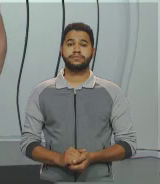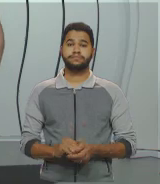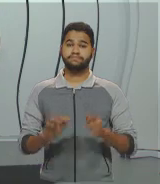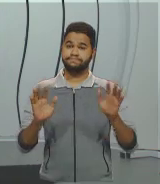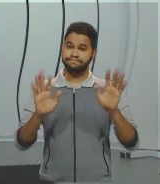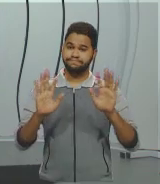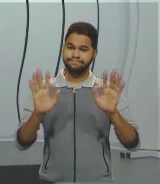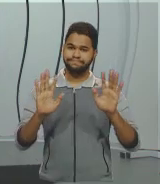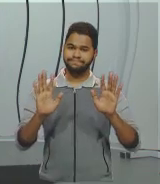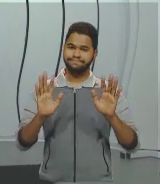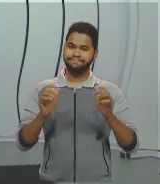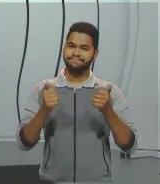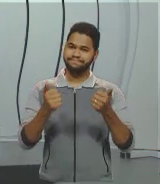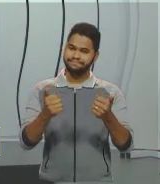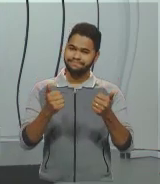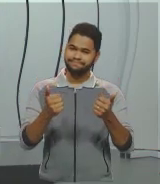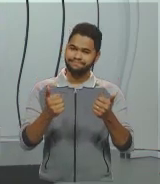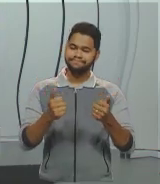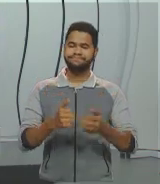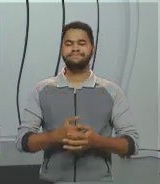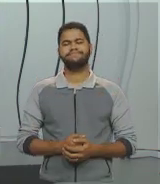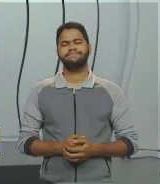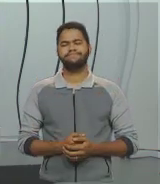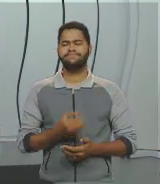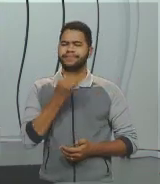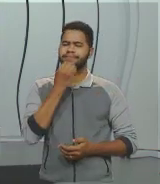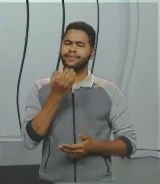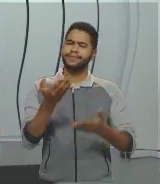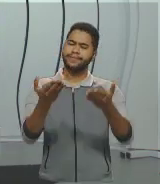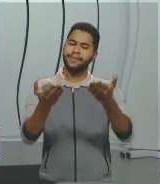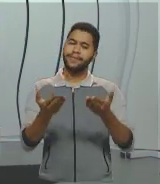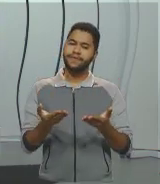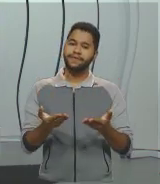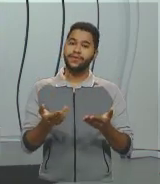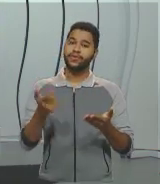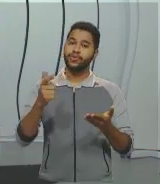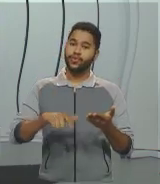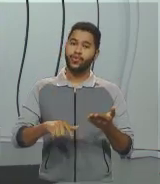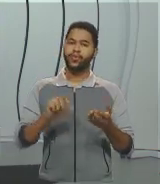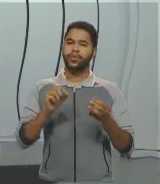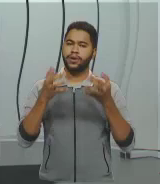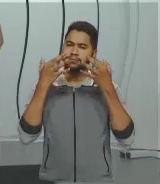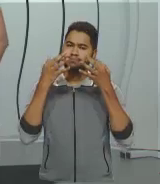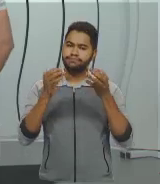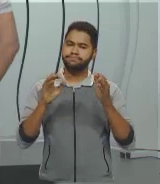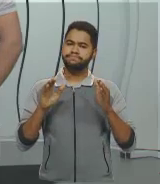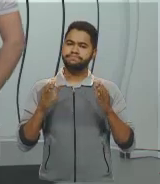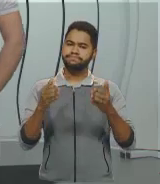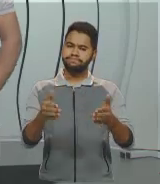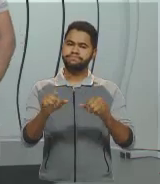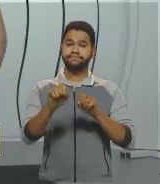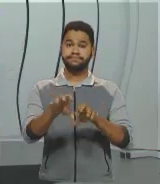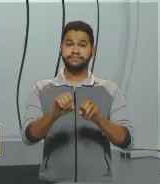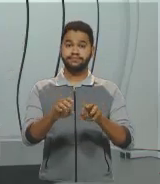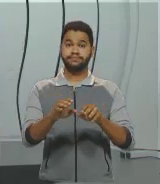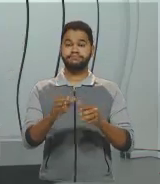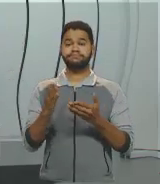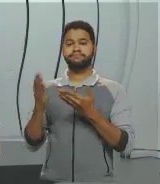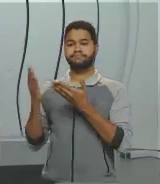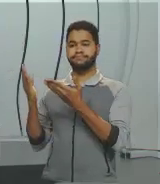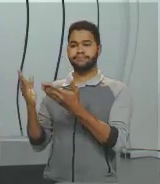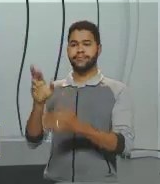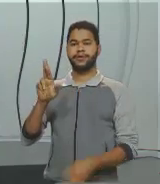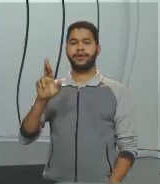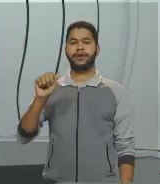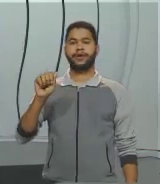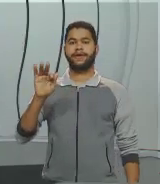Olá, meu jovem, olá, minha jovem. Sejam bem-vindos a mais um Se Liga na Educação. Meu nome é Rafael e